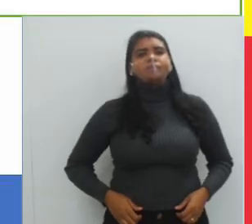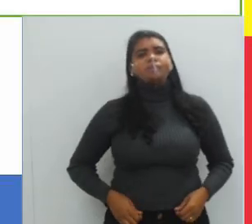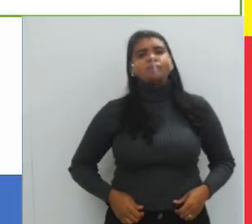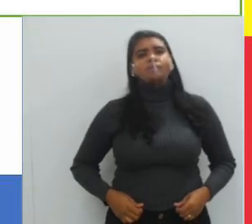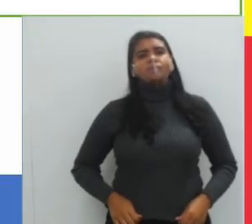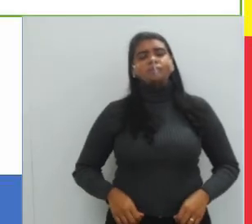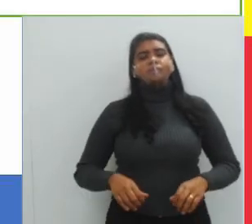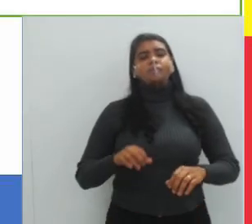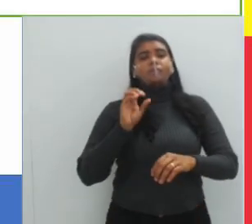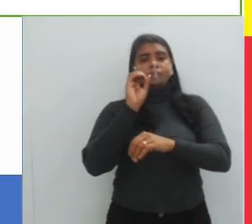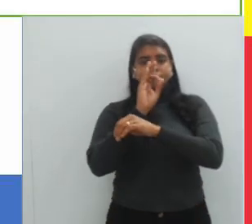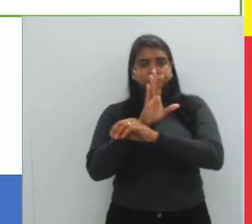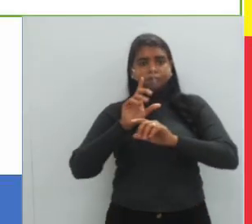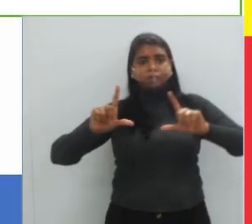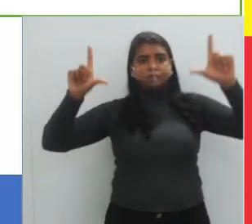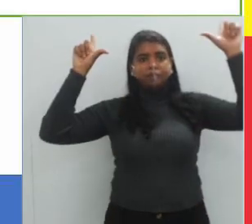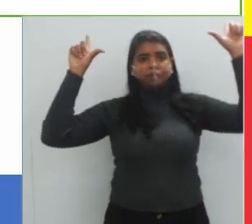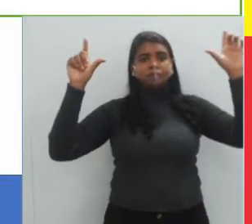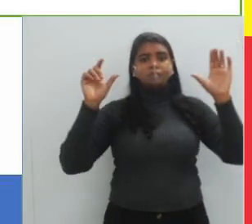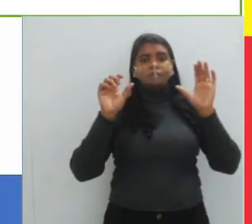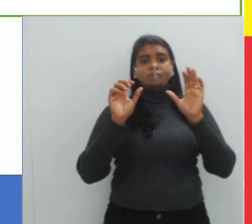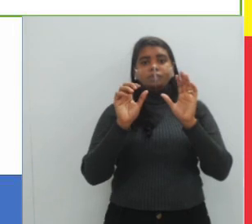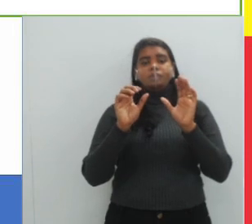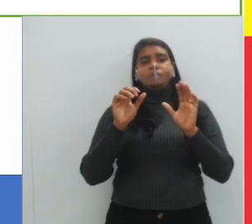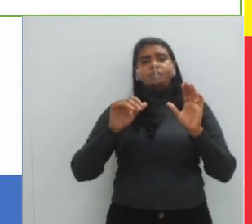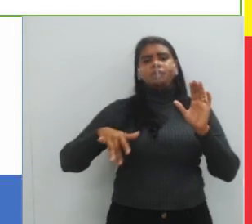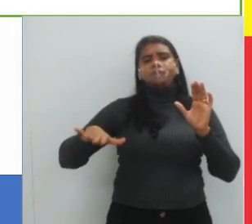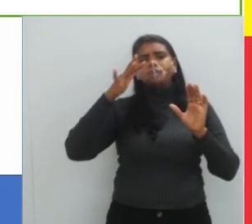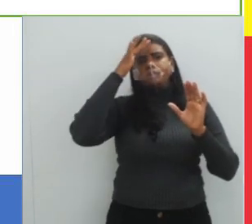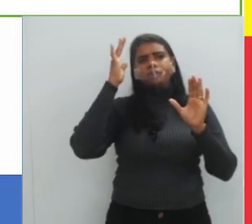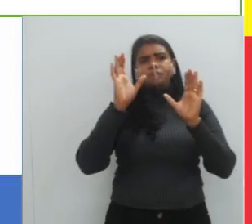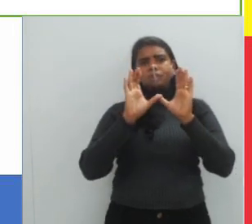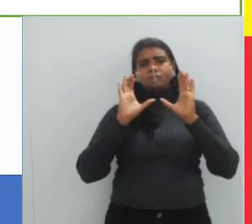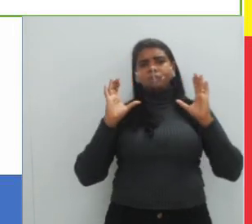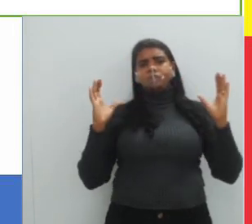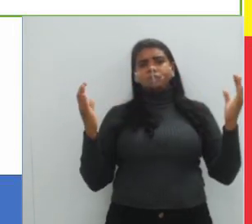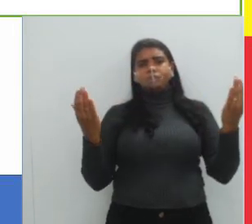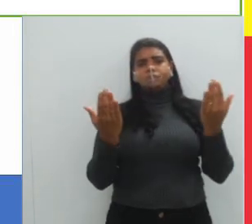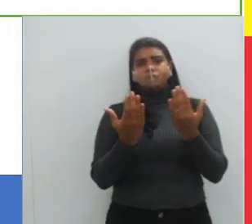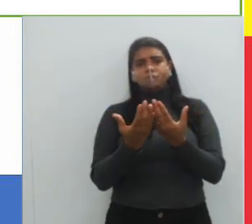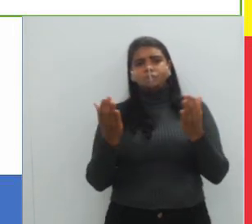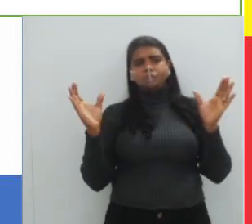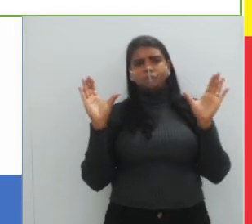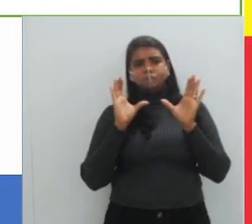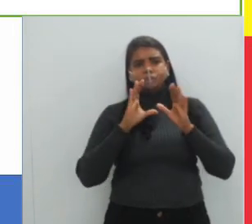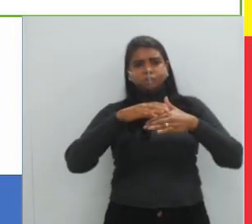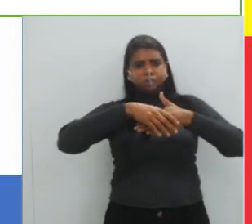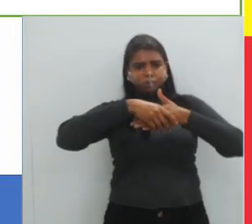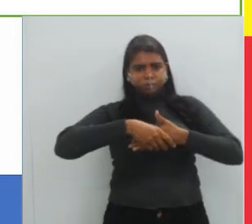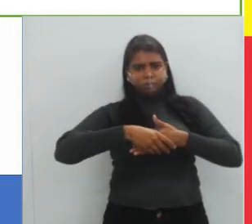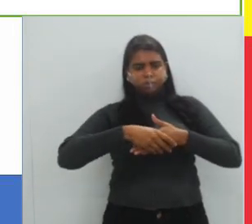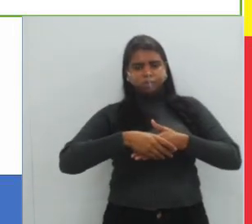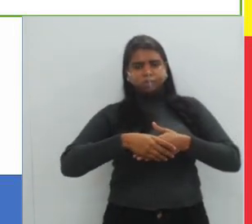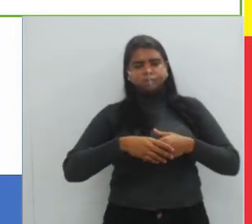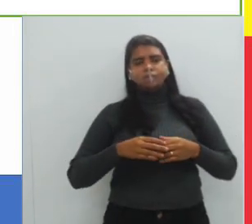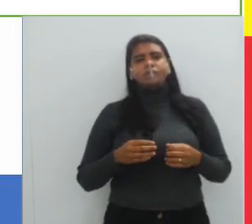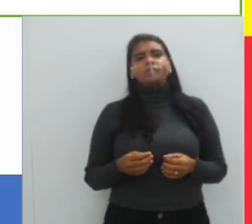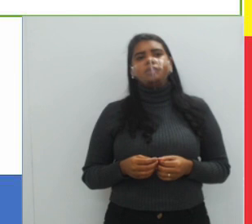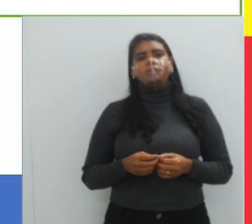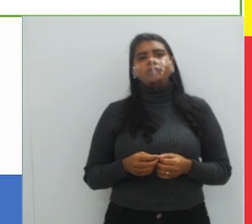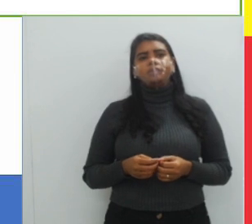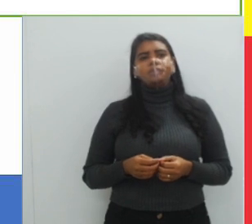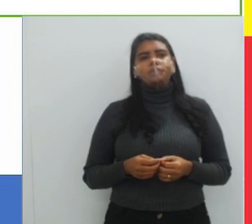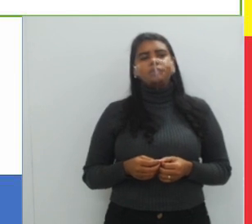E aí nós temos uma fotografia, certo? Que está mostrando justamente um rito religioso, certo?